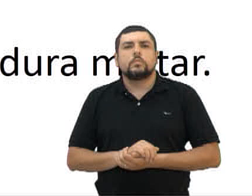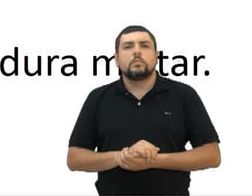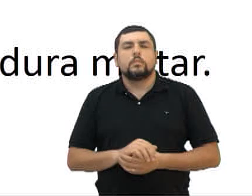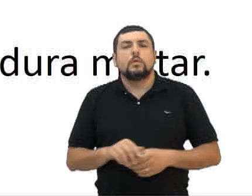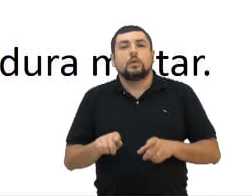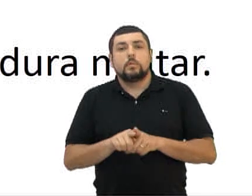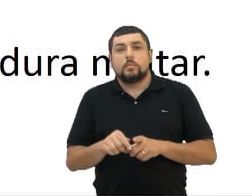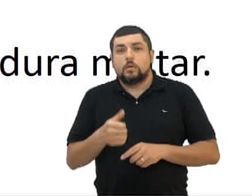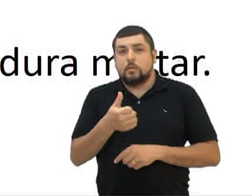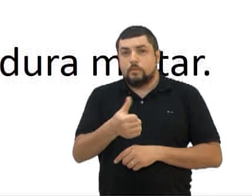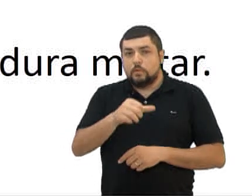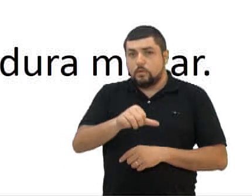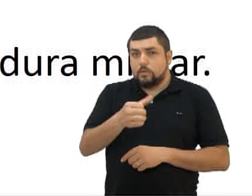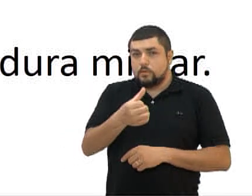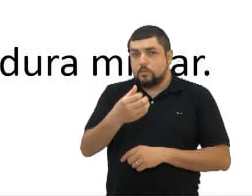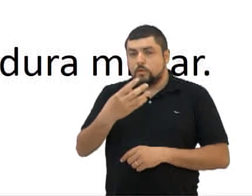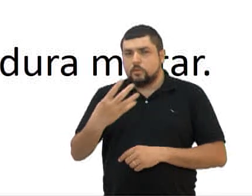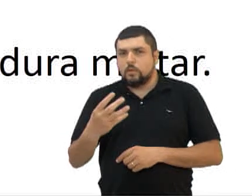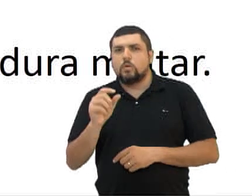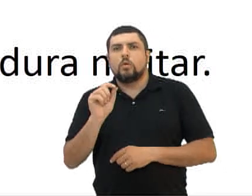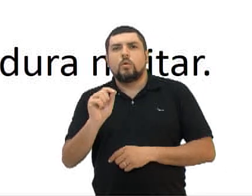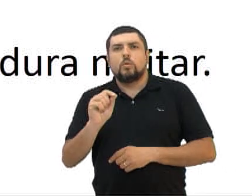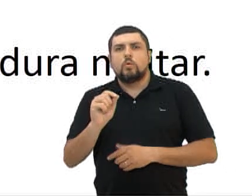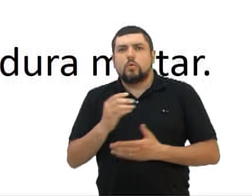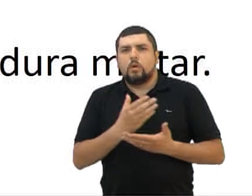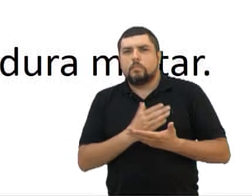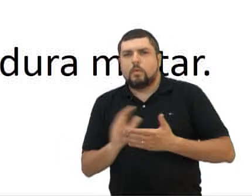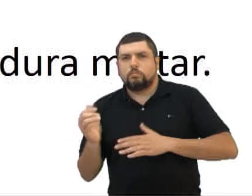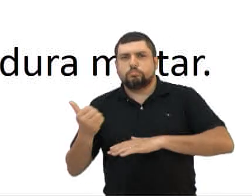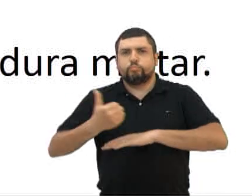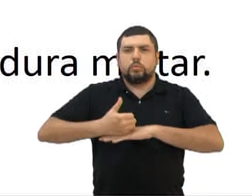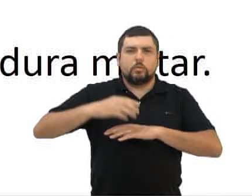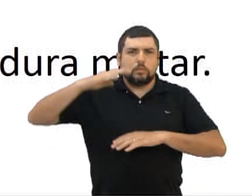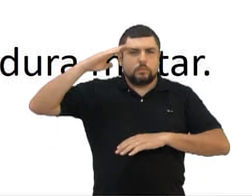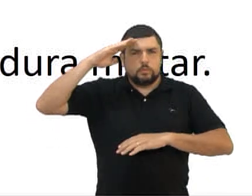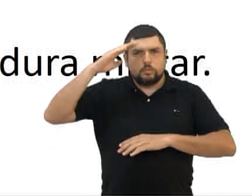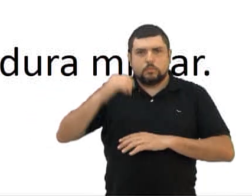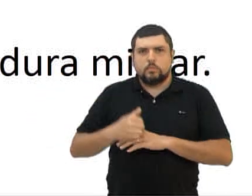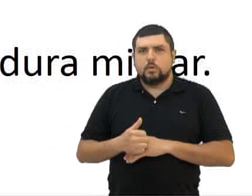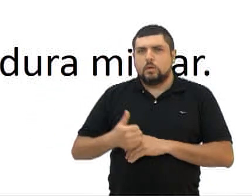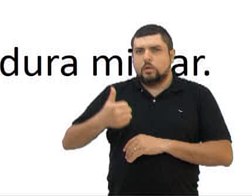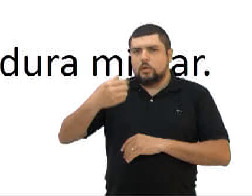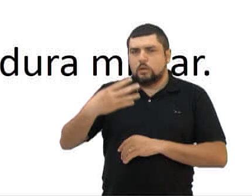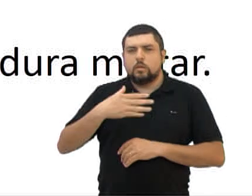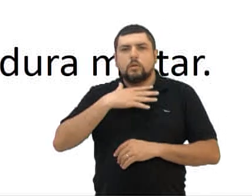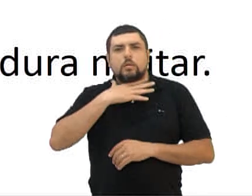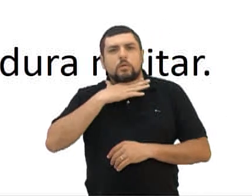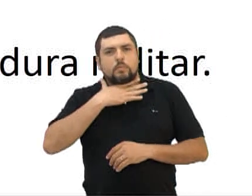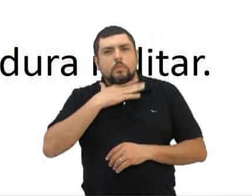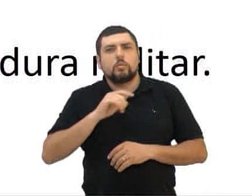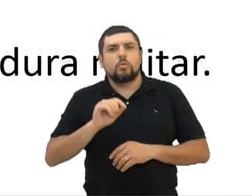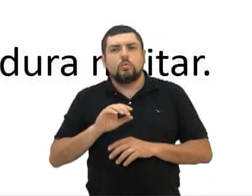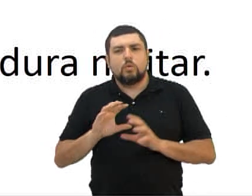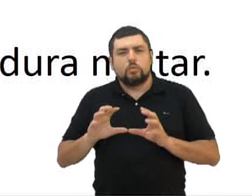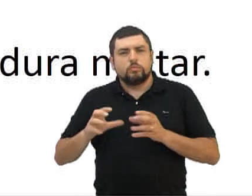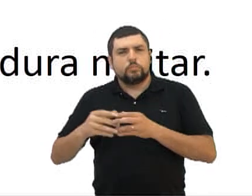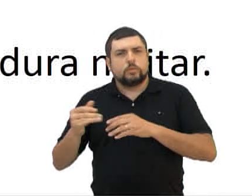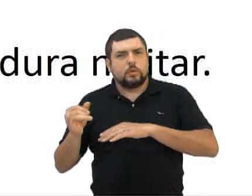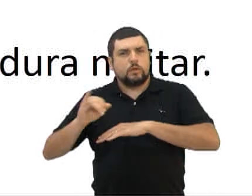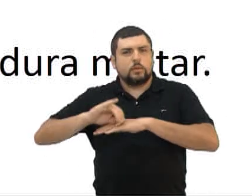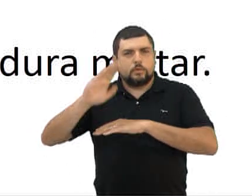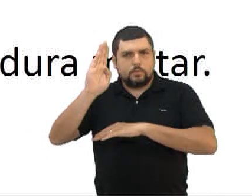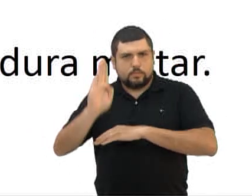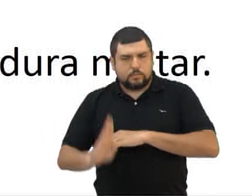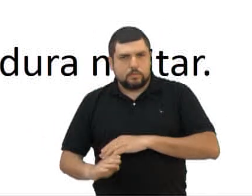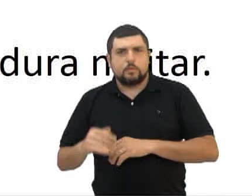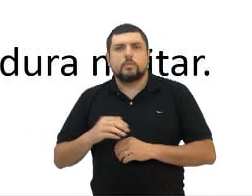eventos dramáticos que vão culminar no golpe militar. Em 13 de março, a gente tem o comício da Central do Brasil. Em